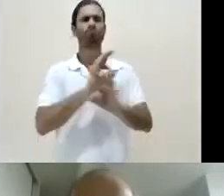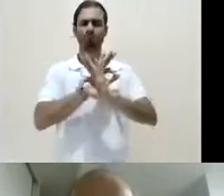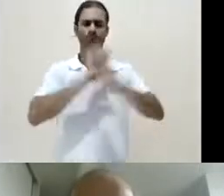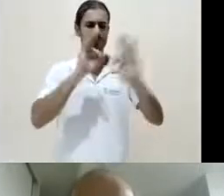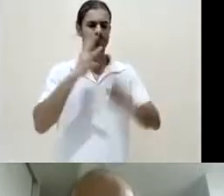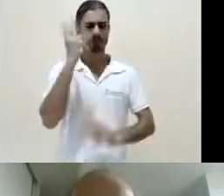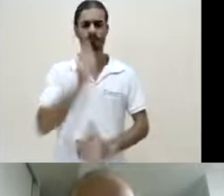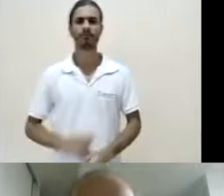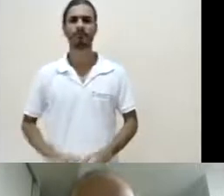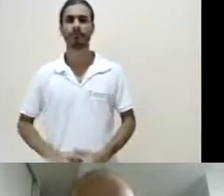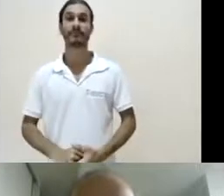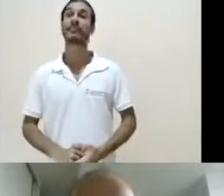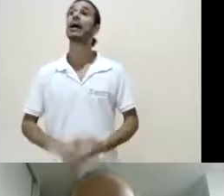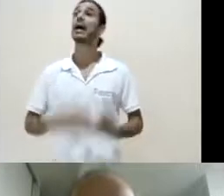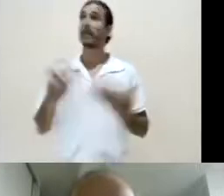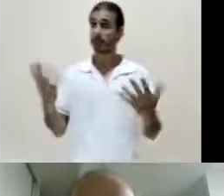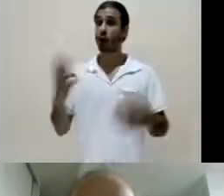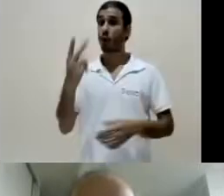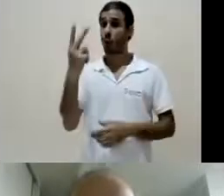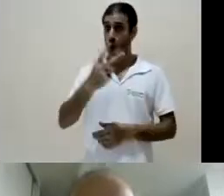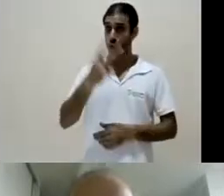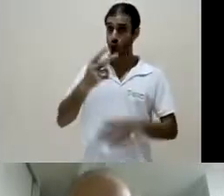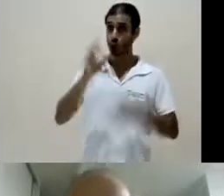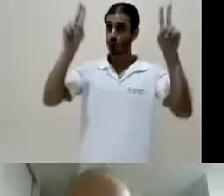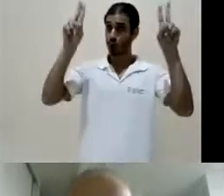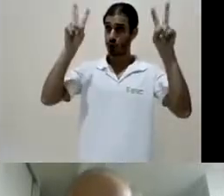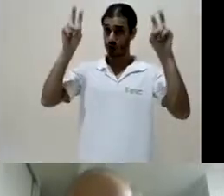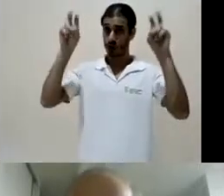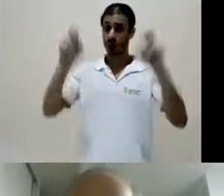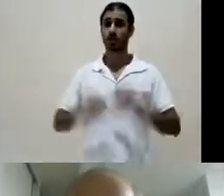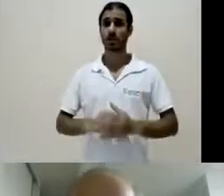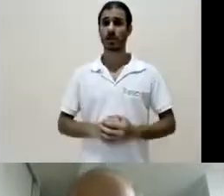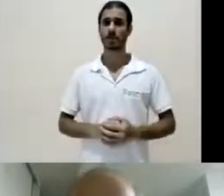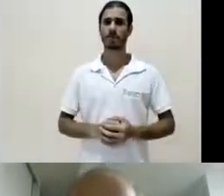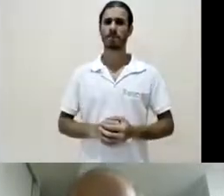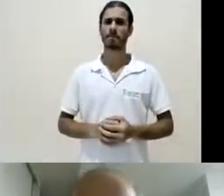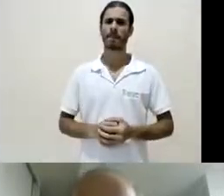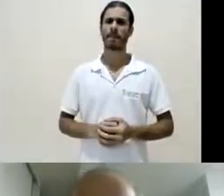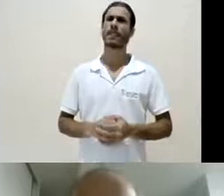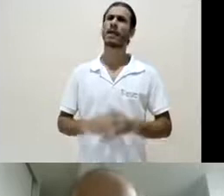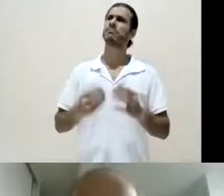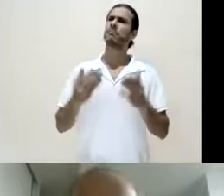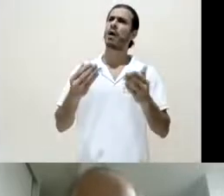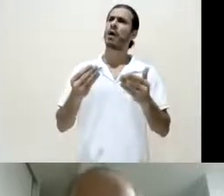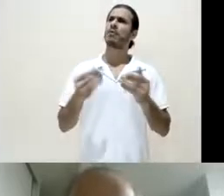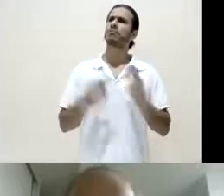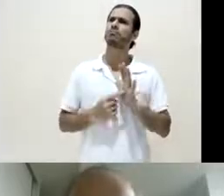Então, as duas temáticas aí, né, Poliana, elas trazem assim, né, e assim como as outras anteriores também, assim, né,